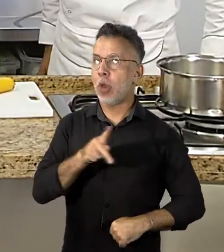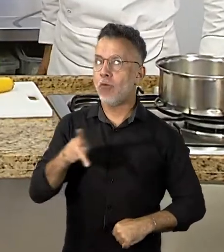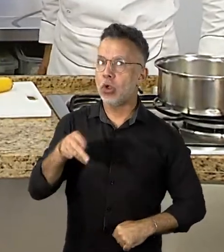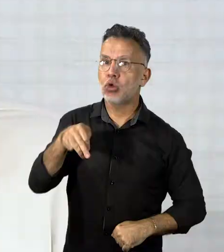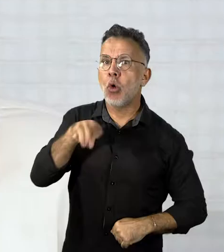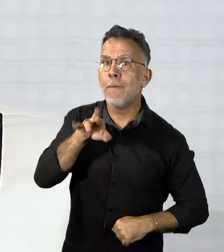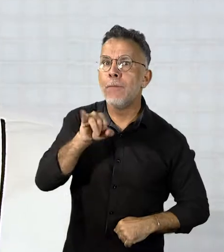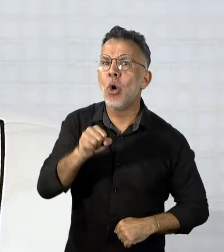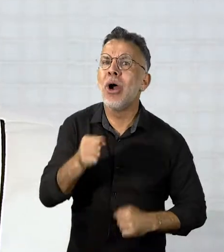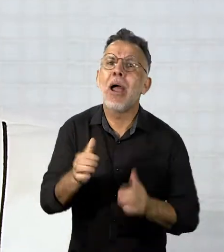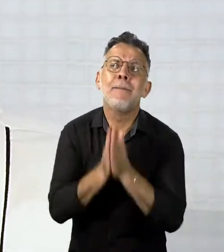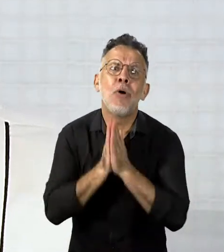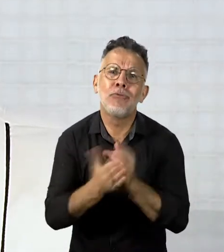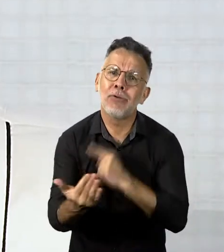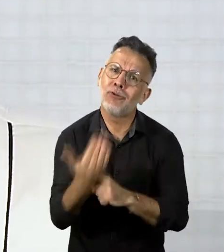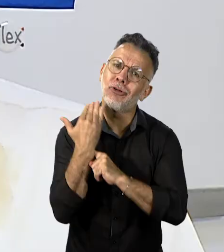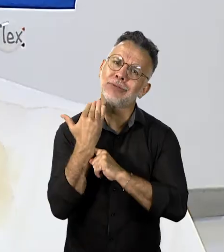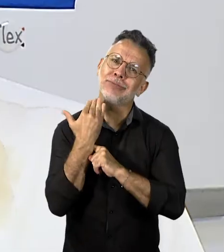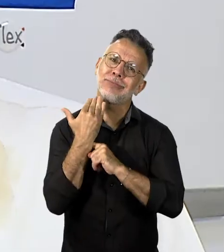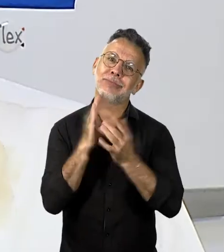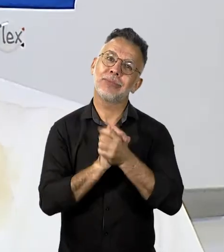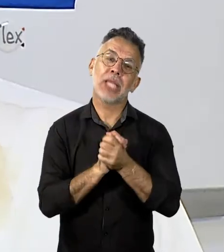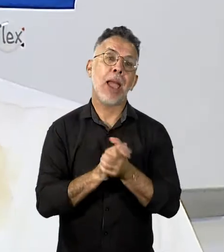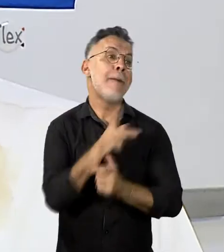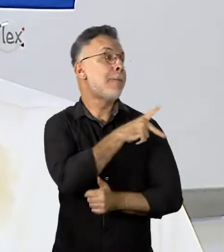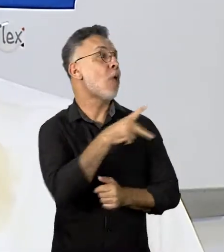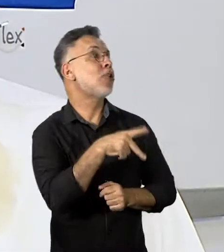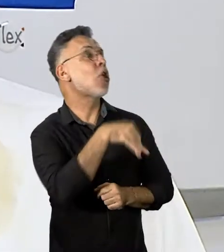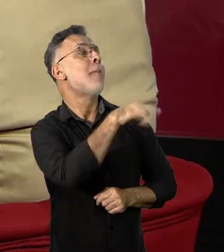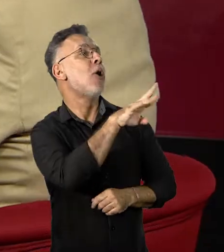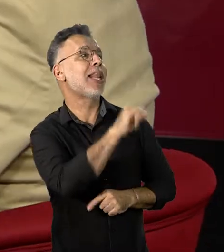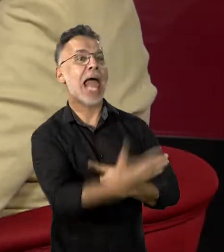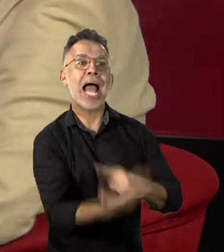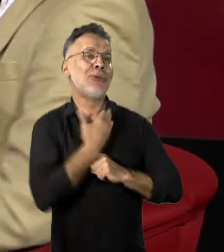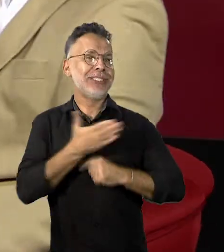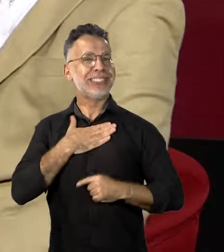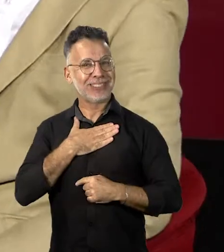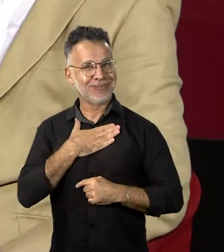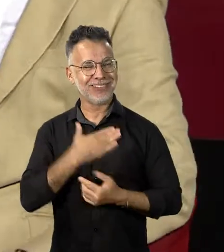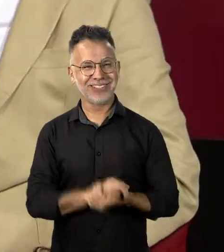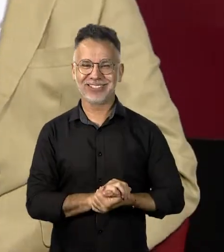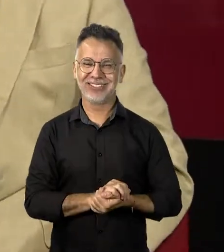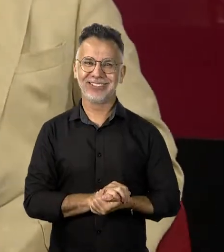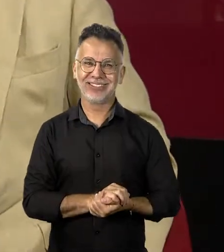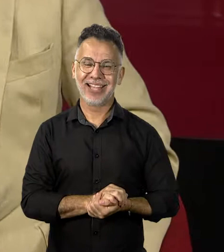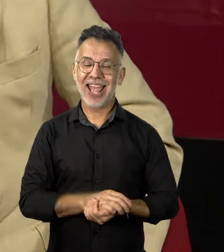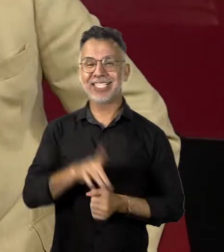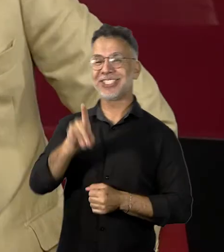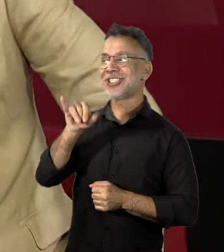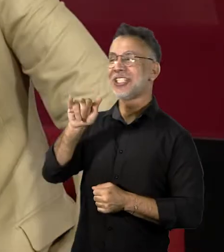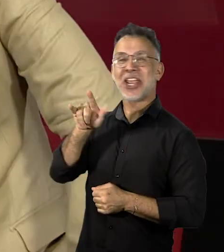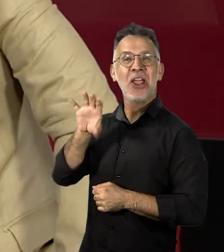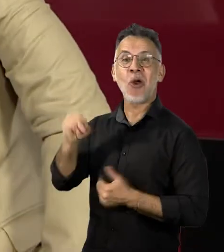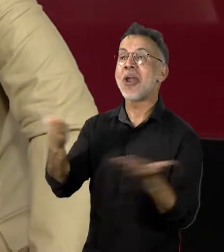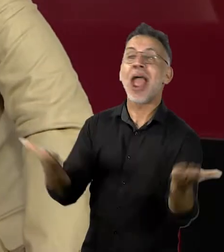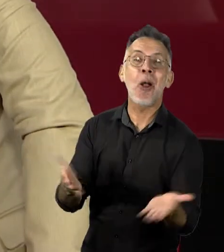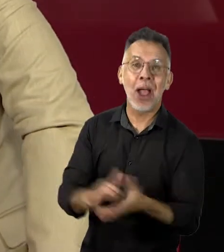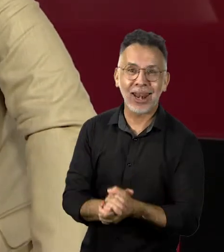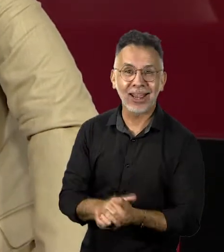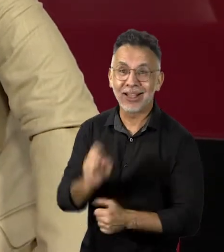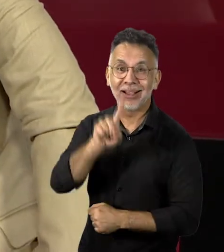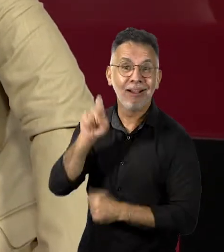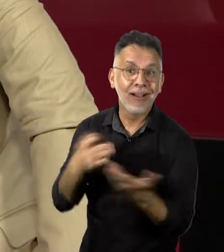Professor Morita. Nos acuda! É, professor Morita, acude-moi. Diego, e